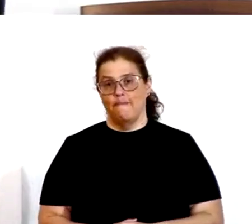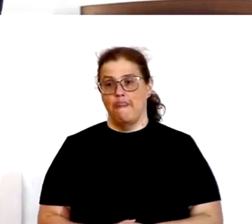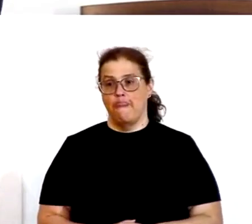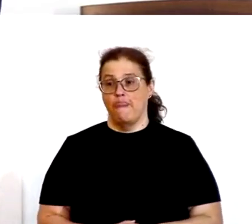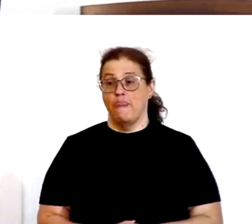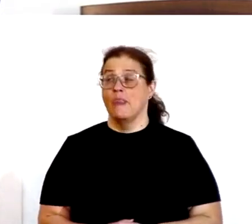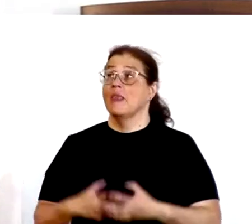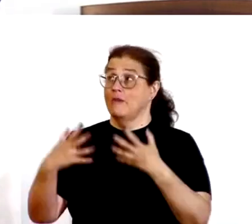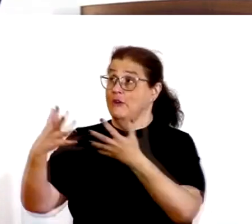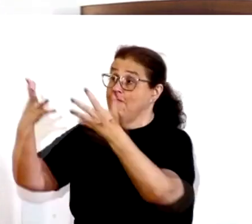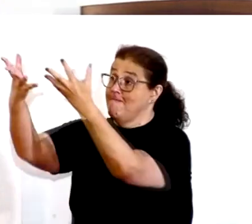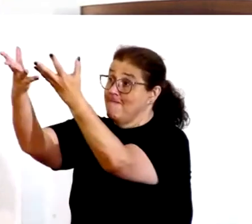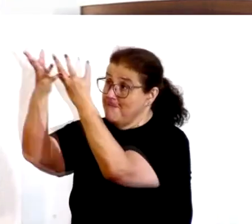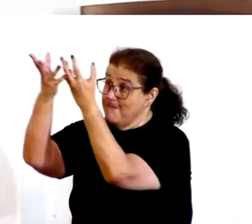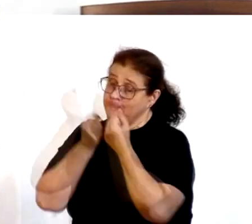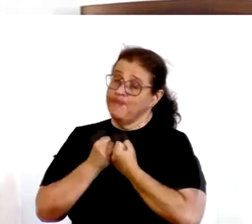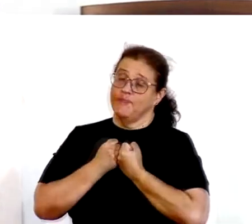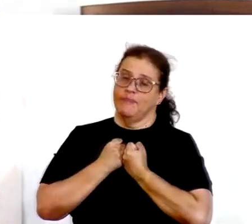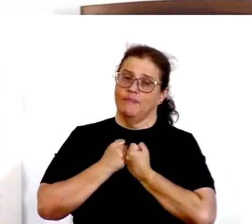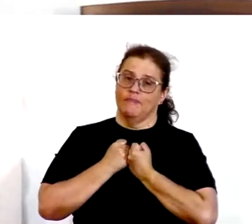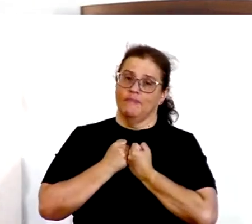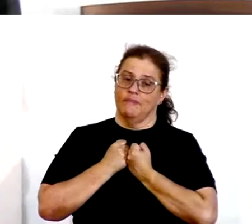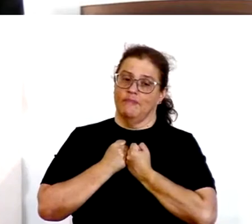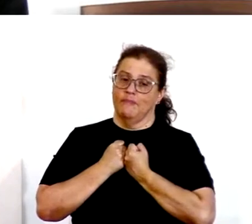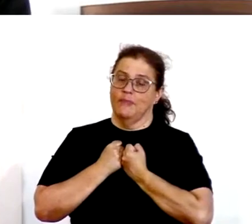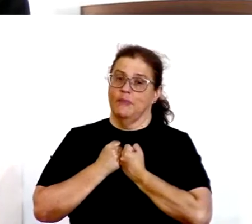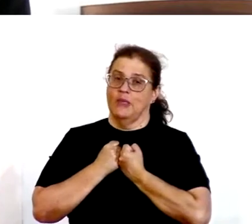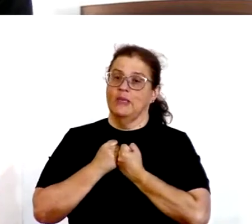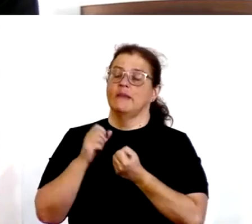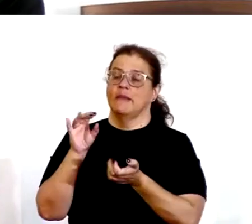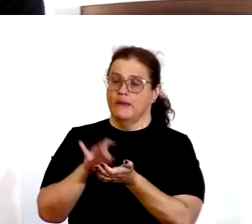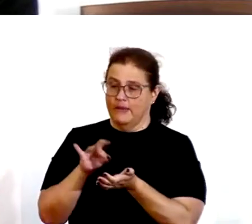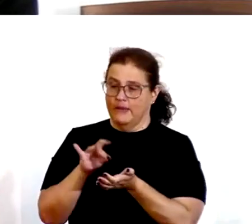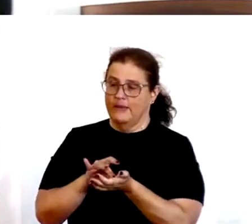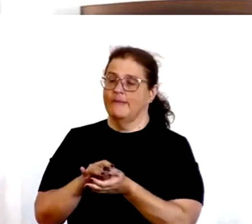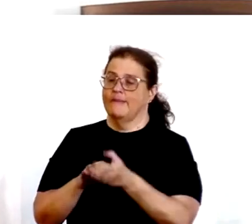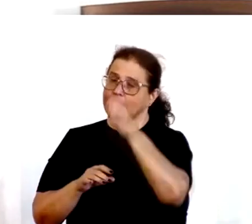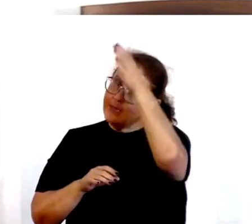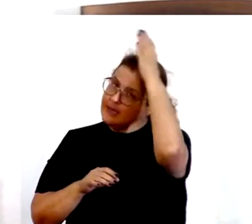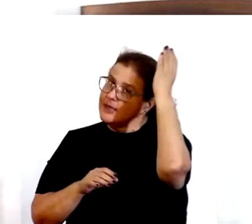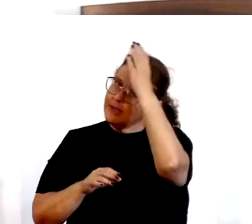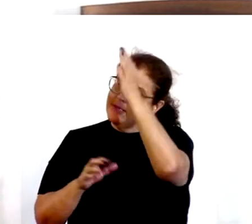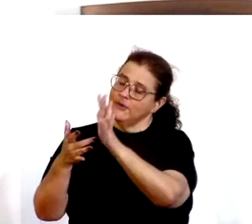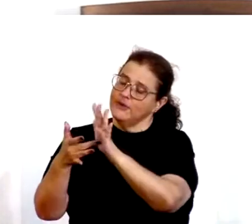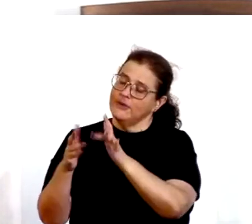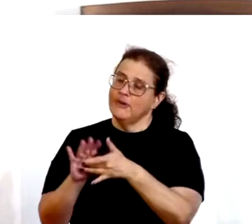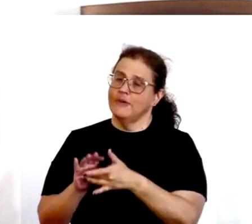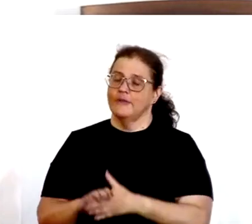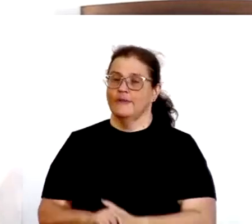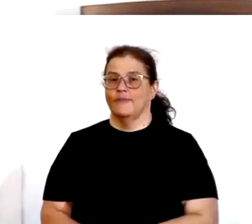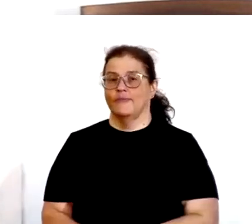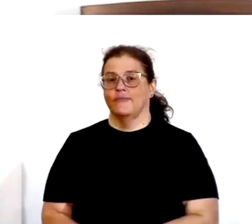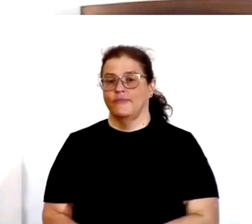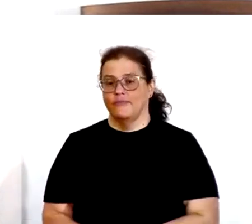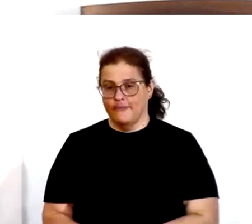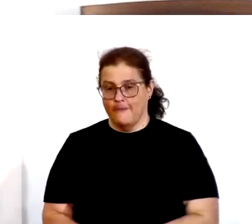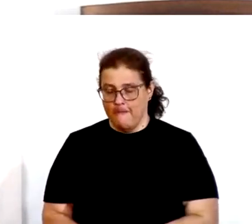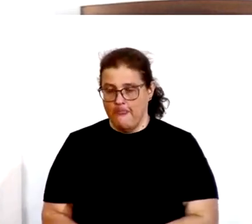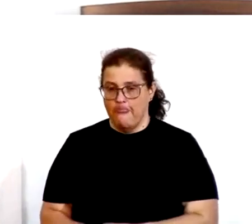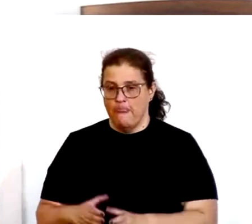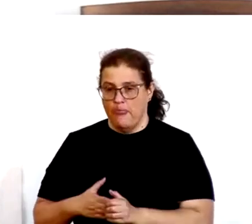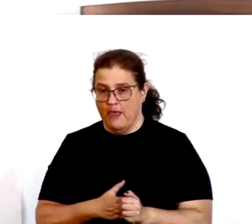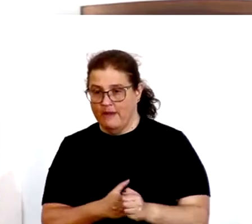tome posse dessa realidade que você tem em Cristo Jesus, para que Ele te